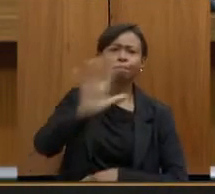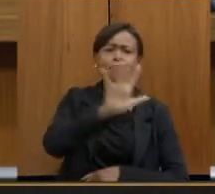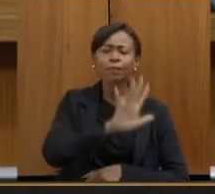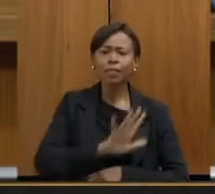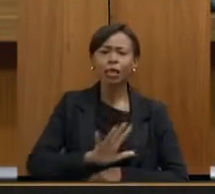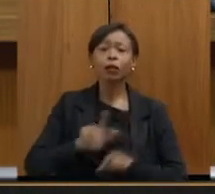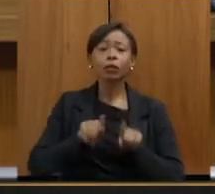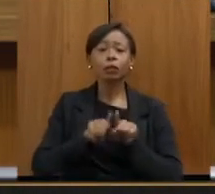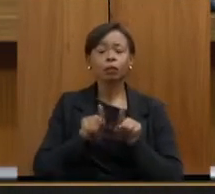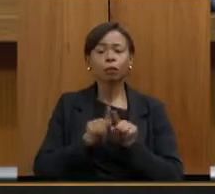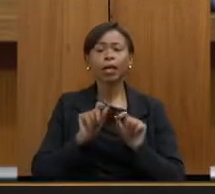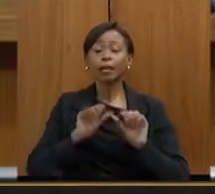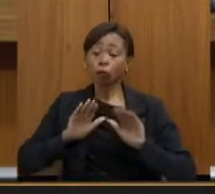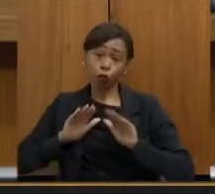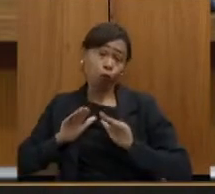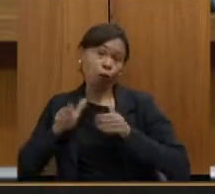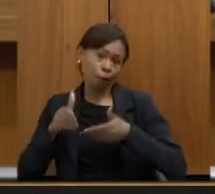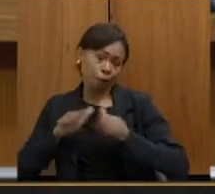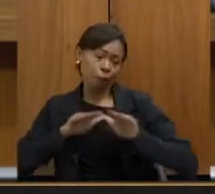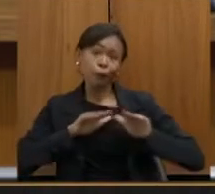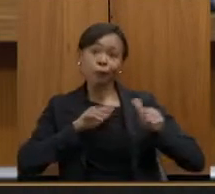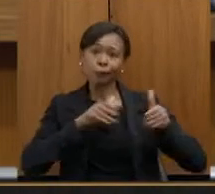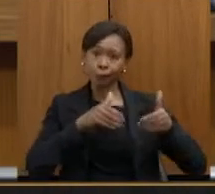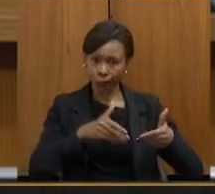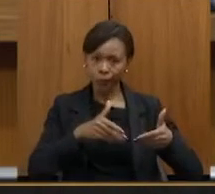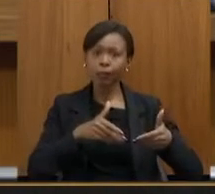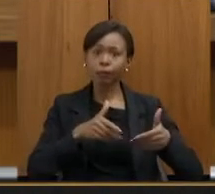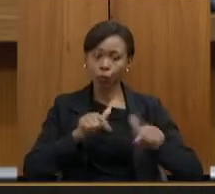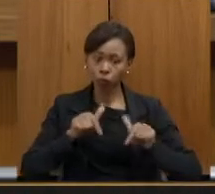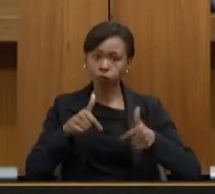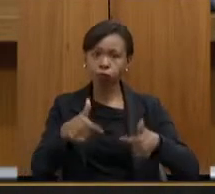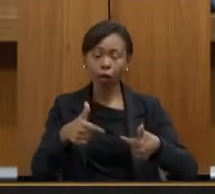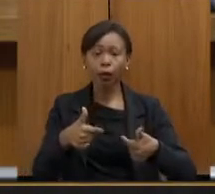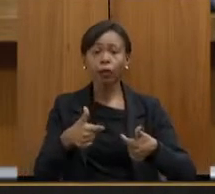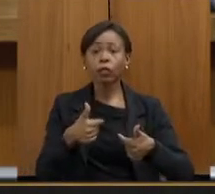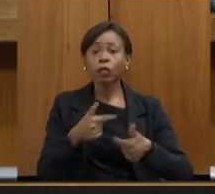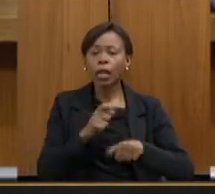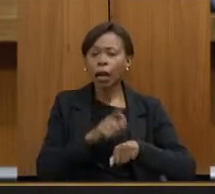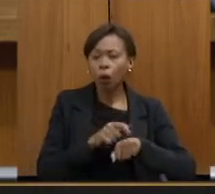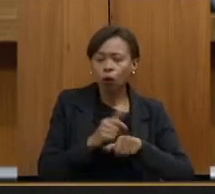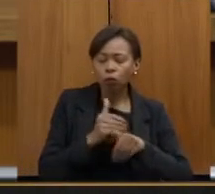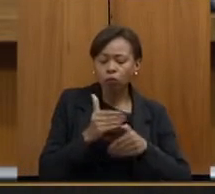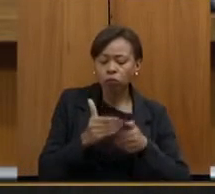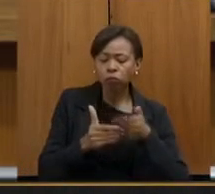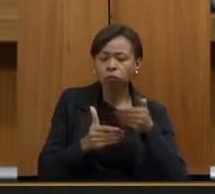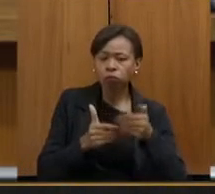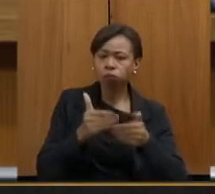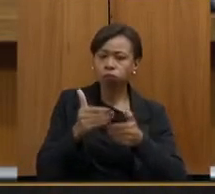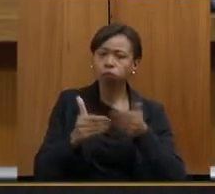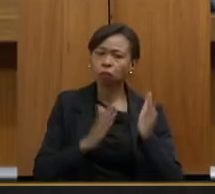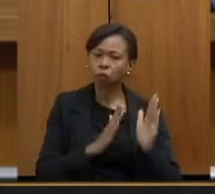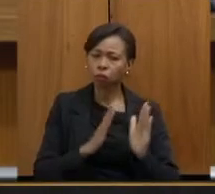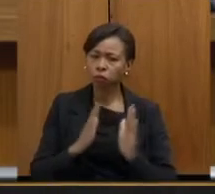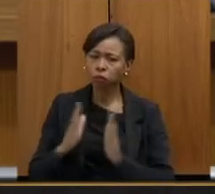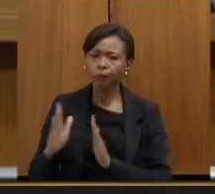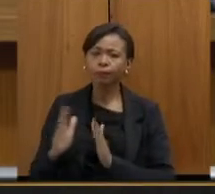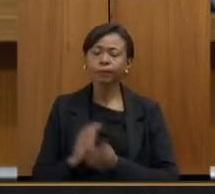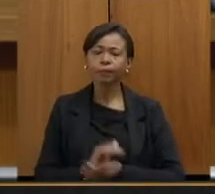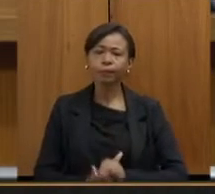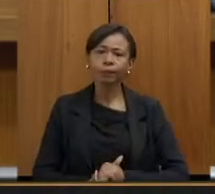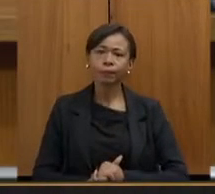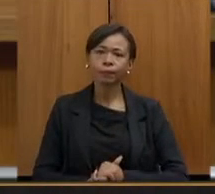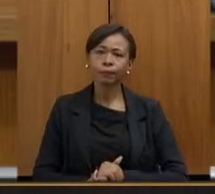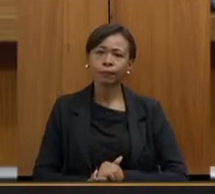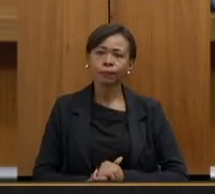abordagens também específicas ali no decorrer do procedimento. Pode passar, por gentileza.